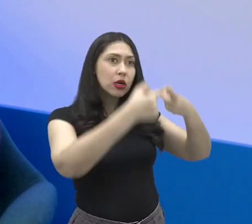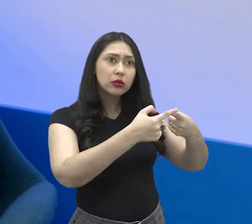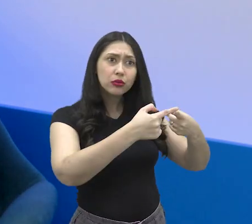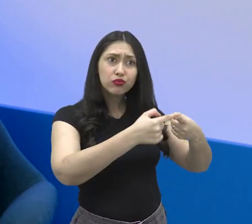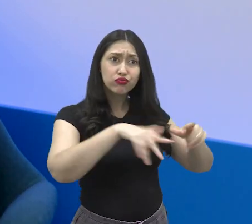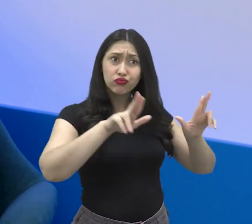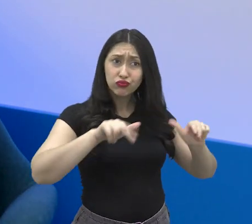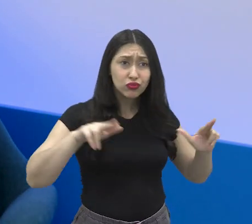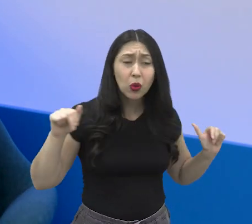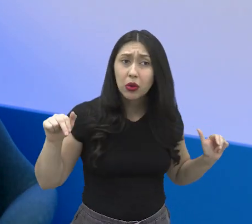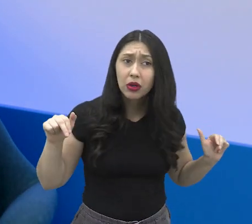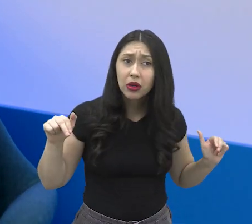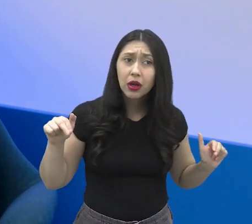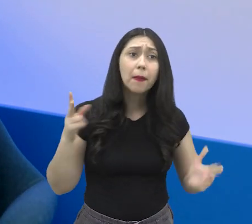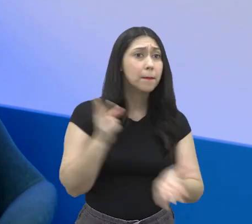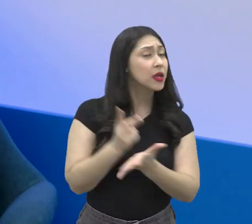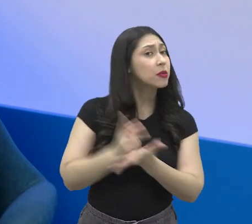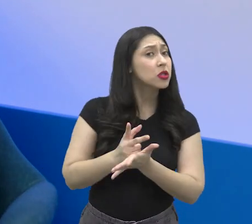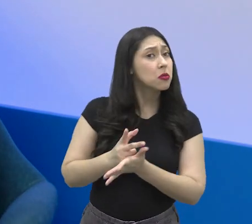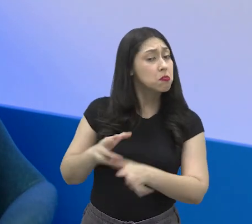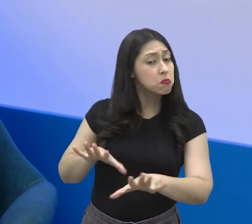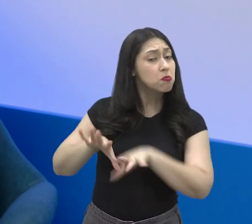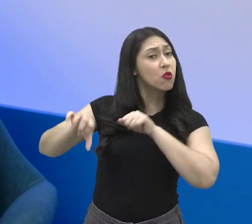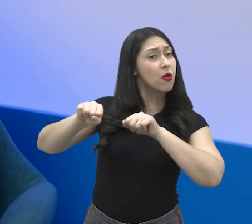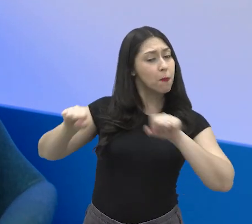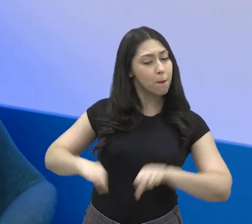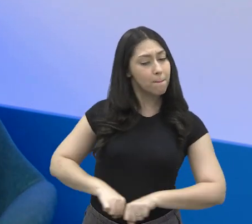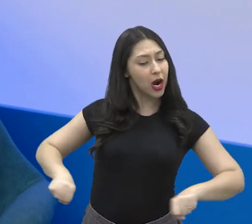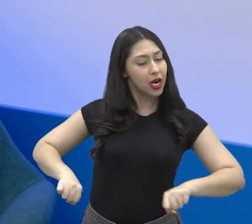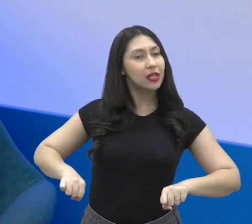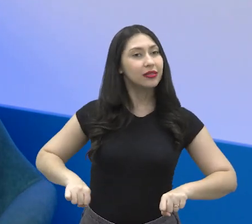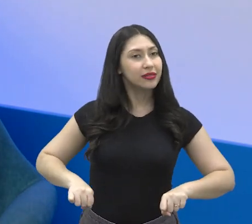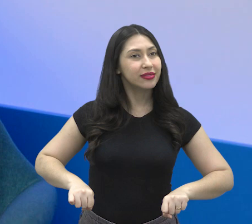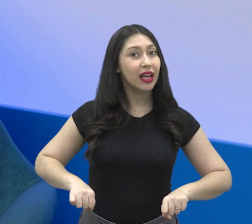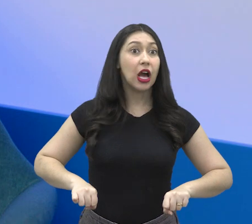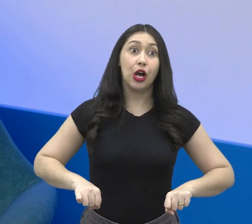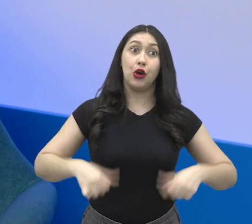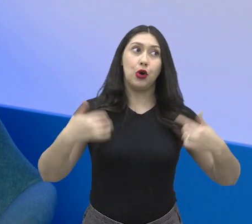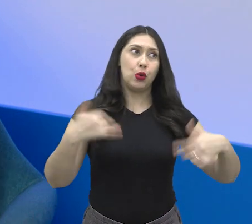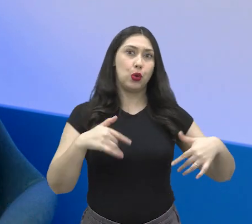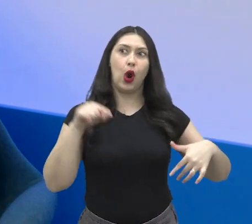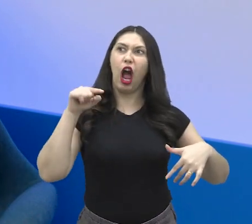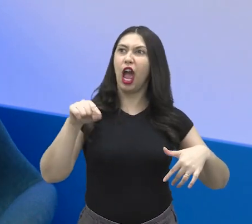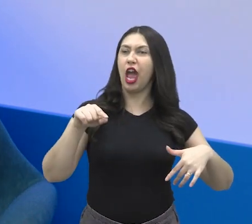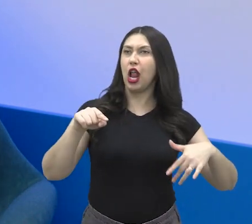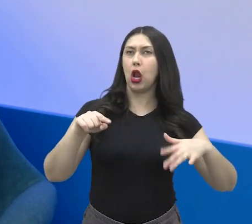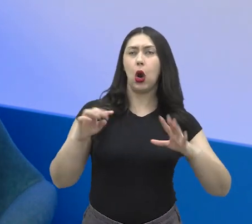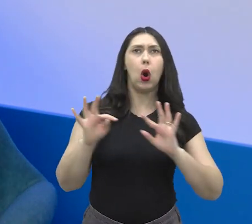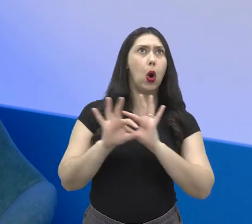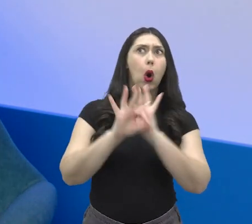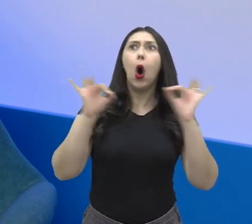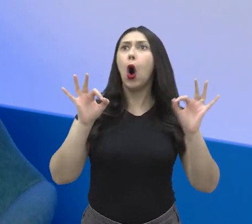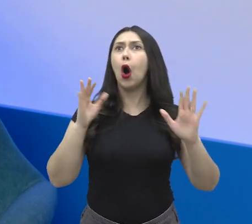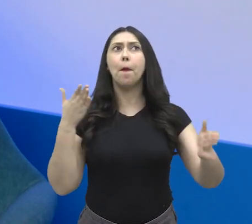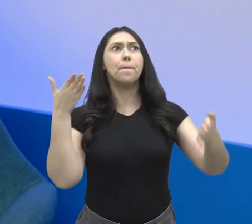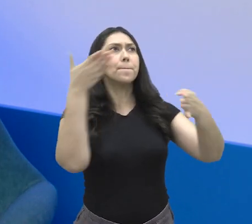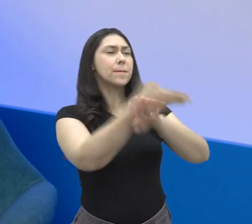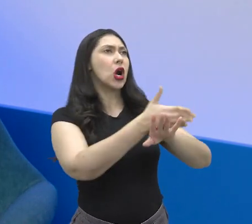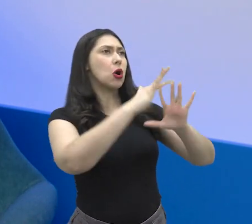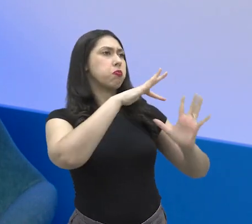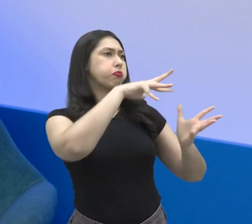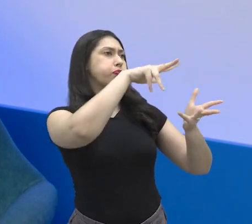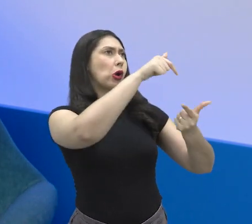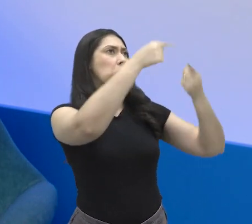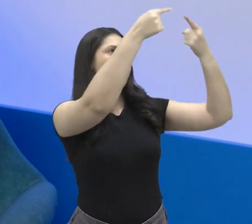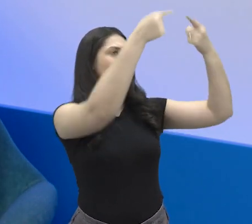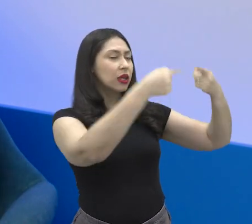E eles se formam faixas pretas, né? E talvez não chegaram a ser um talento esportivo para ter um rendimento internacional em uma